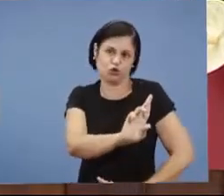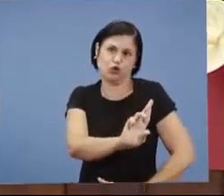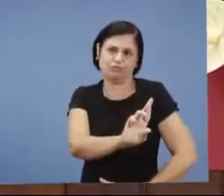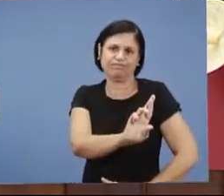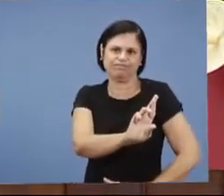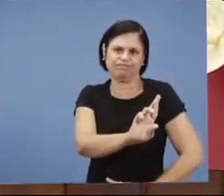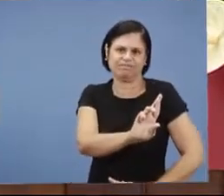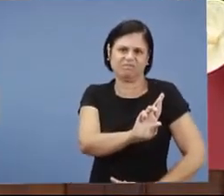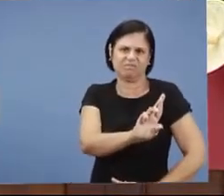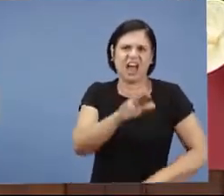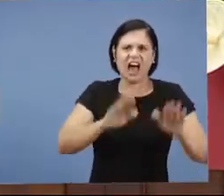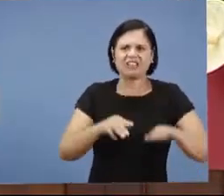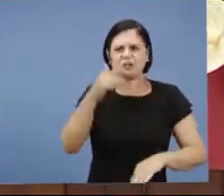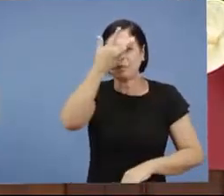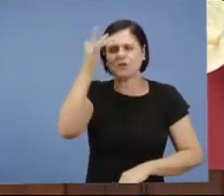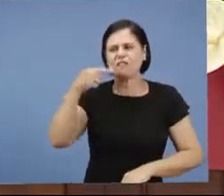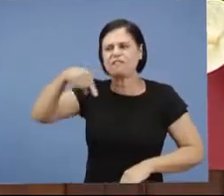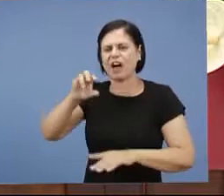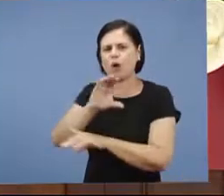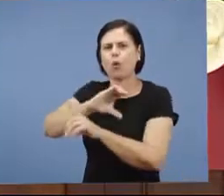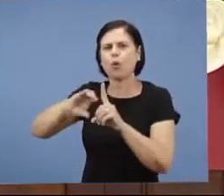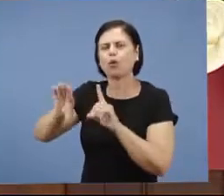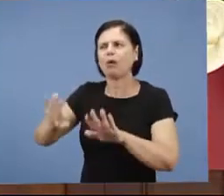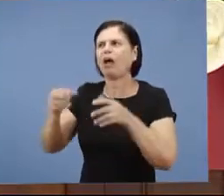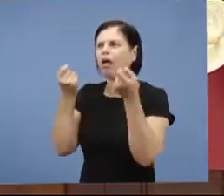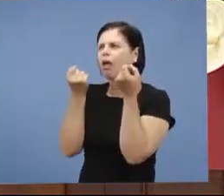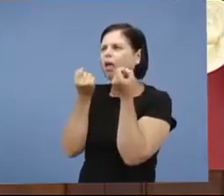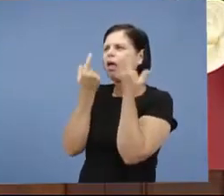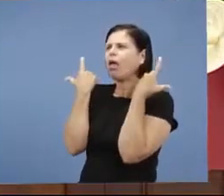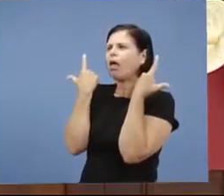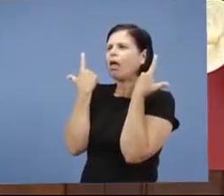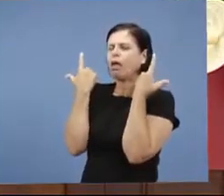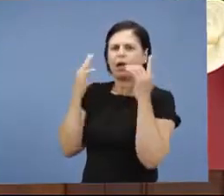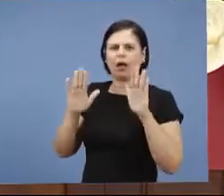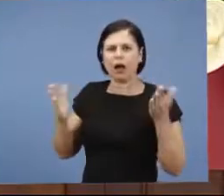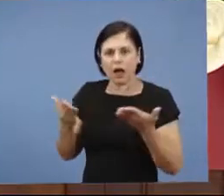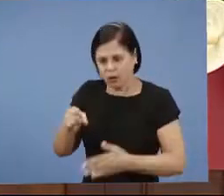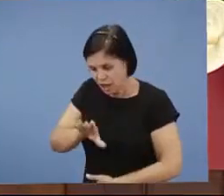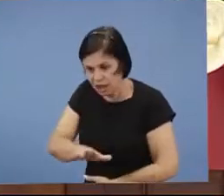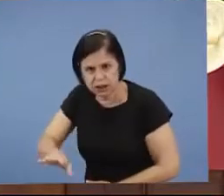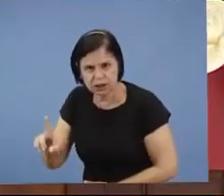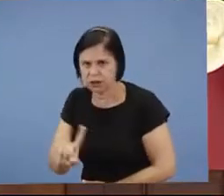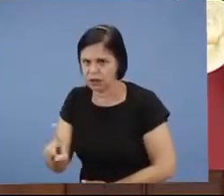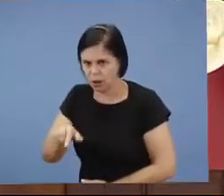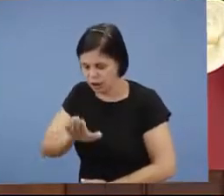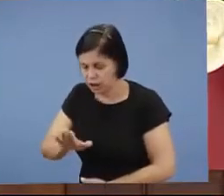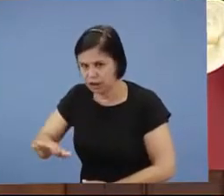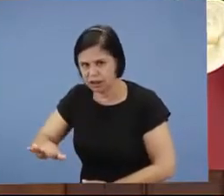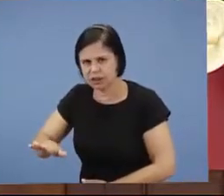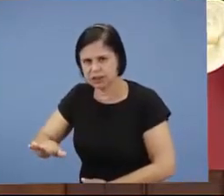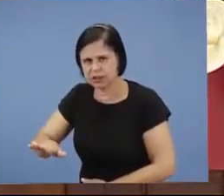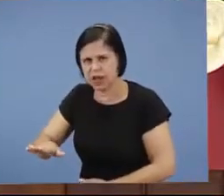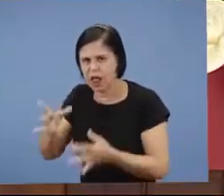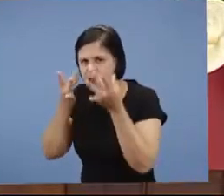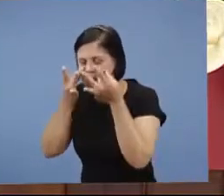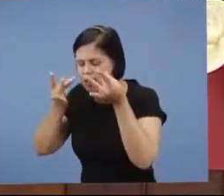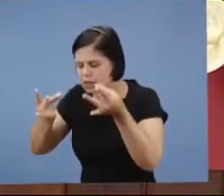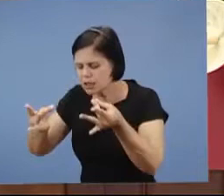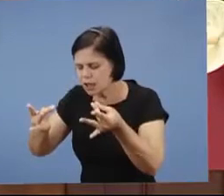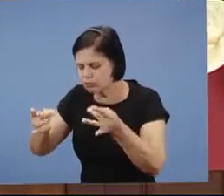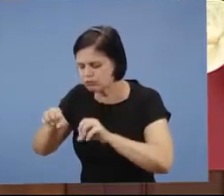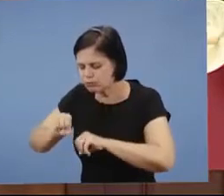hoje, entrou por aqui, saiu por ali, acabou, eles não estão, mas a criança não, as crianças estão respondendo, interessantes